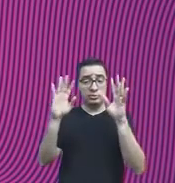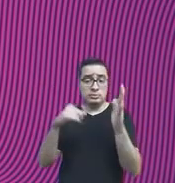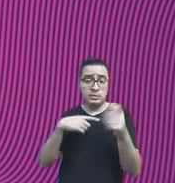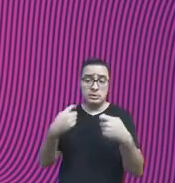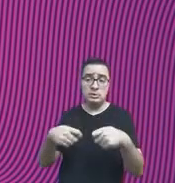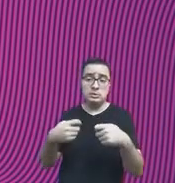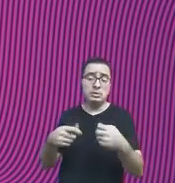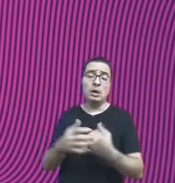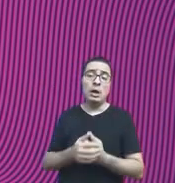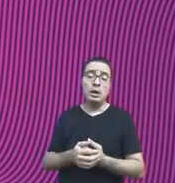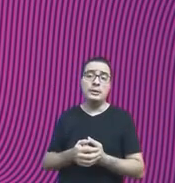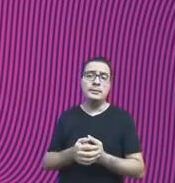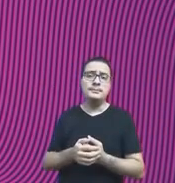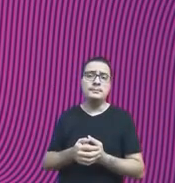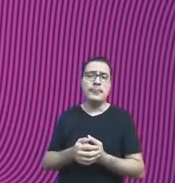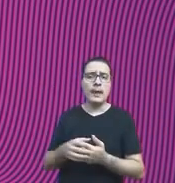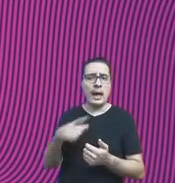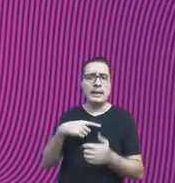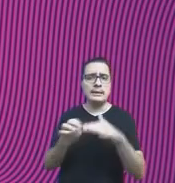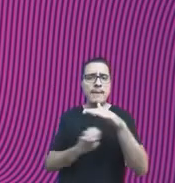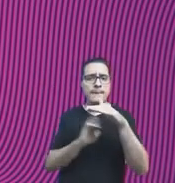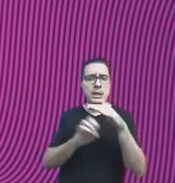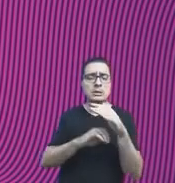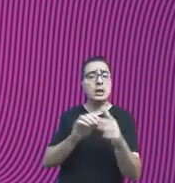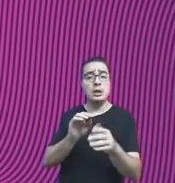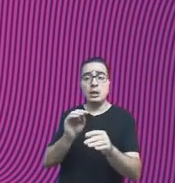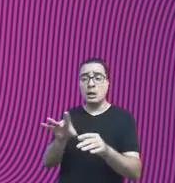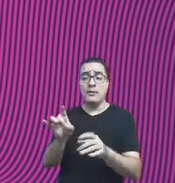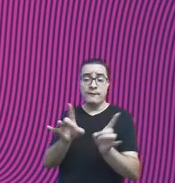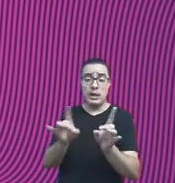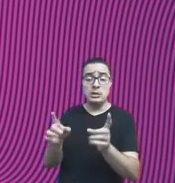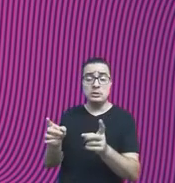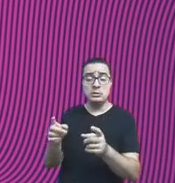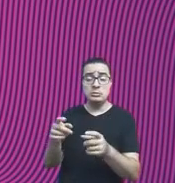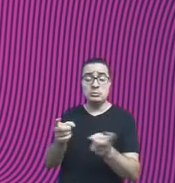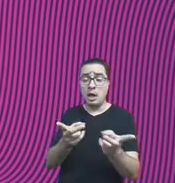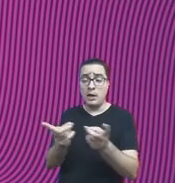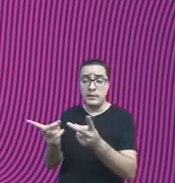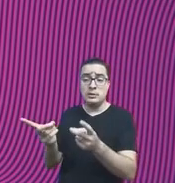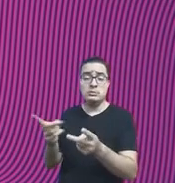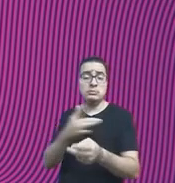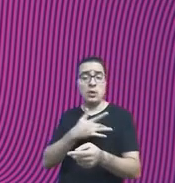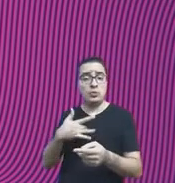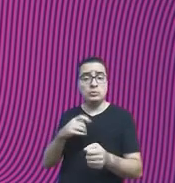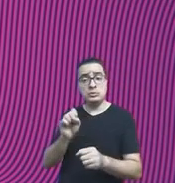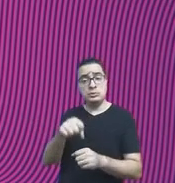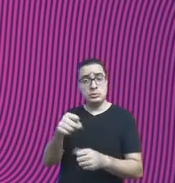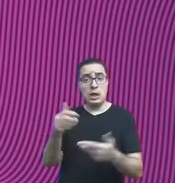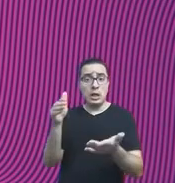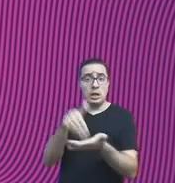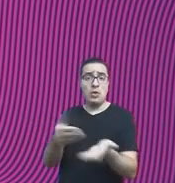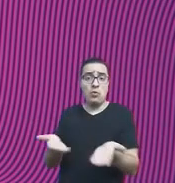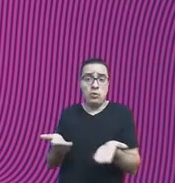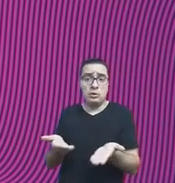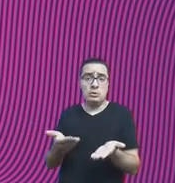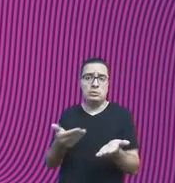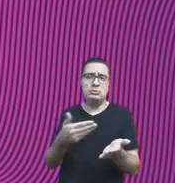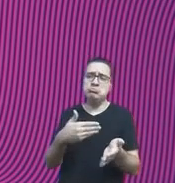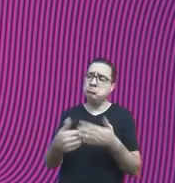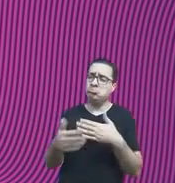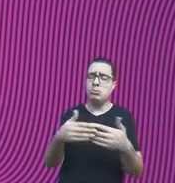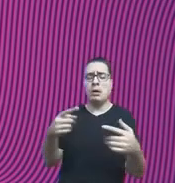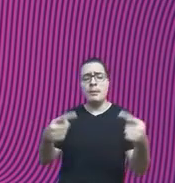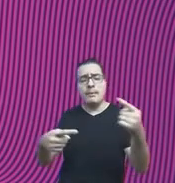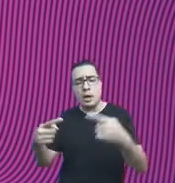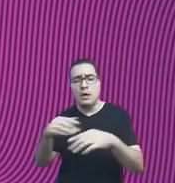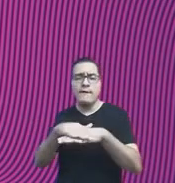As corretoras que atendem as operadoras vendem saúde assim até hoje. Por mais que nos nossos debates, como a gente fala que não é por aí, mas